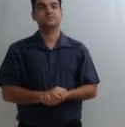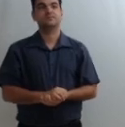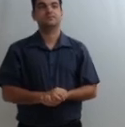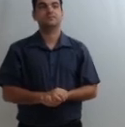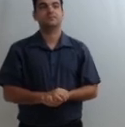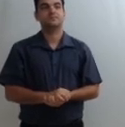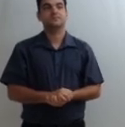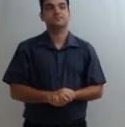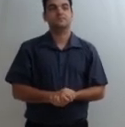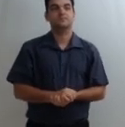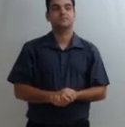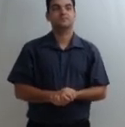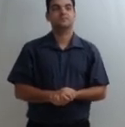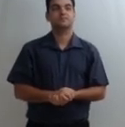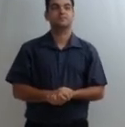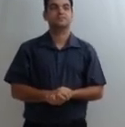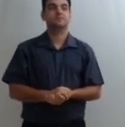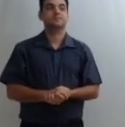Ministro Rogério, ministro Neff,